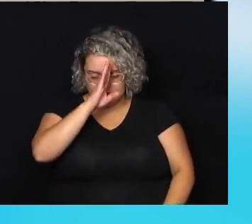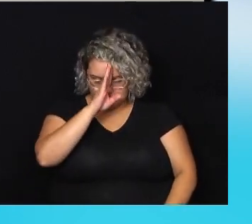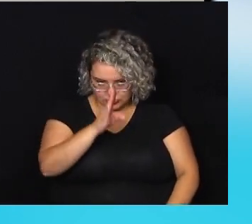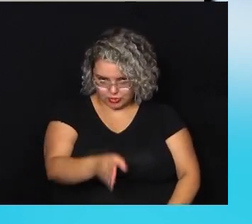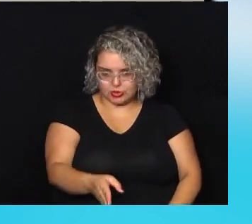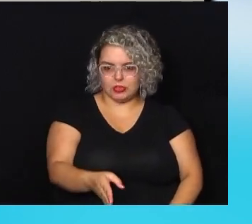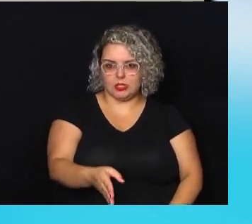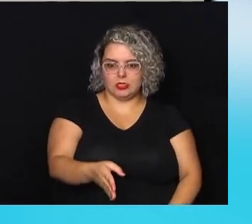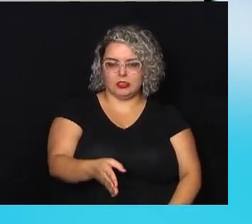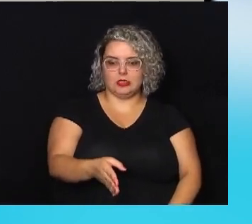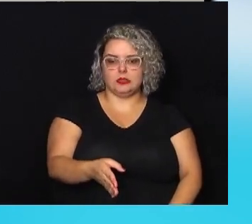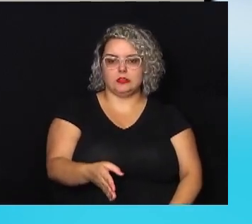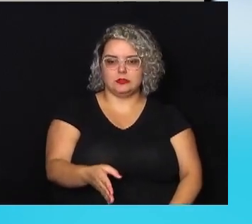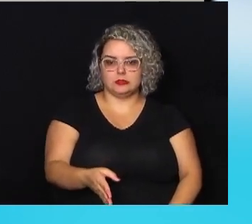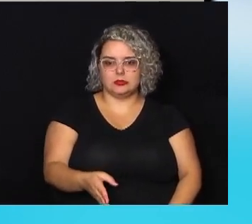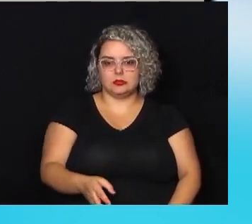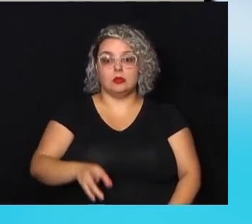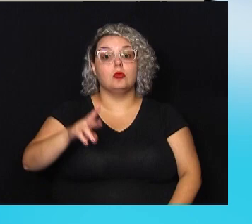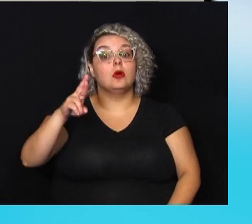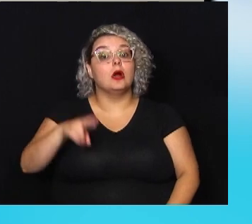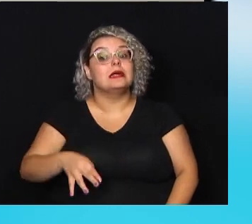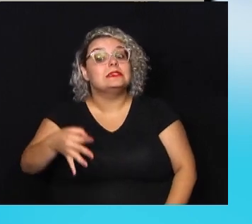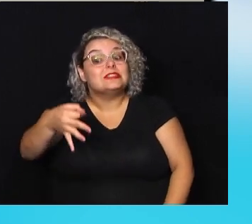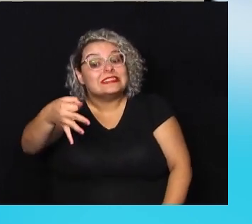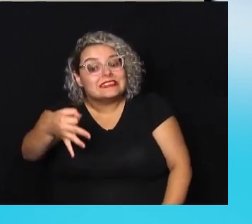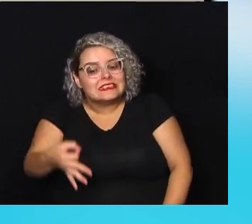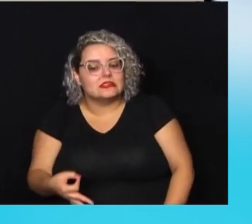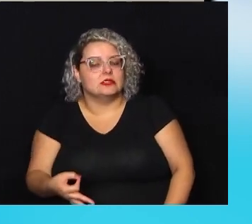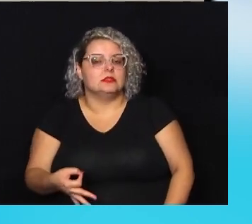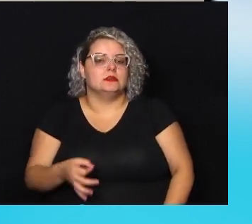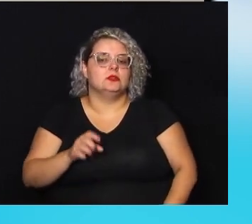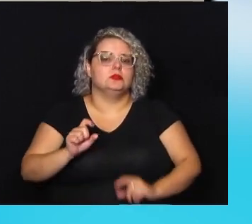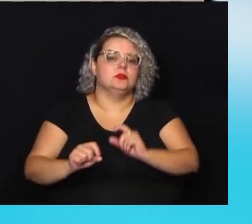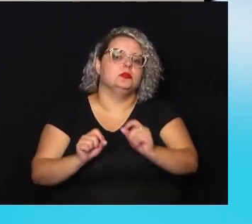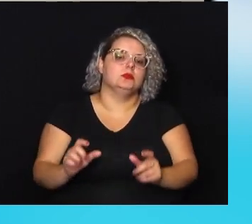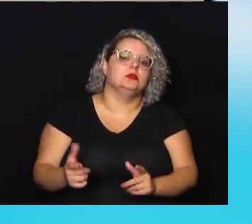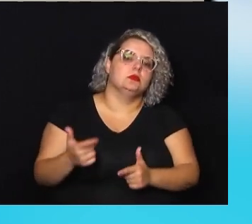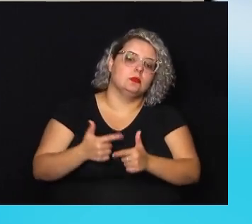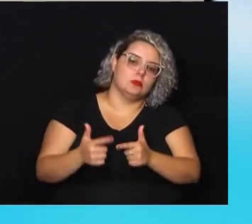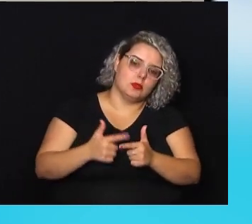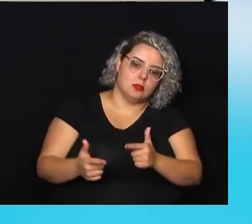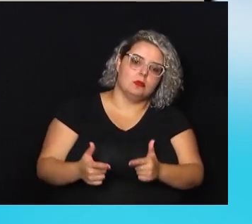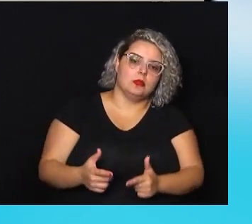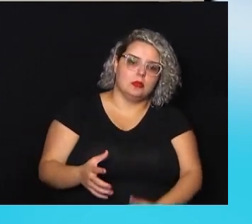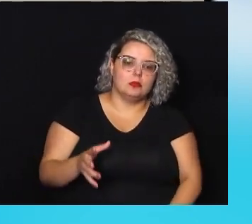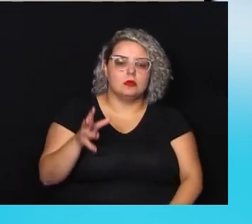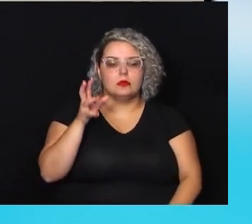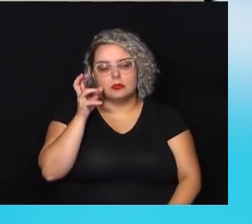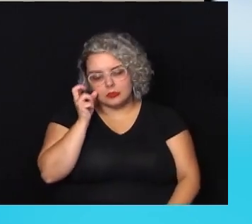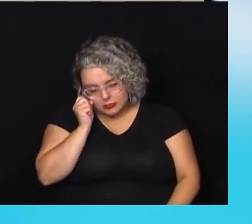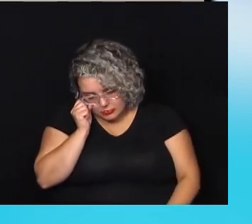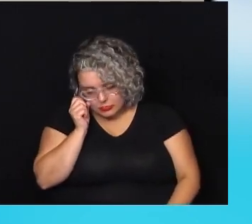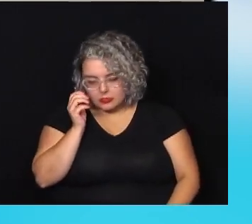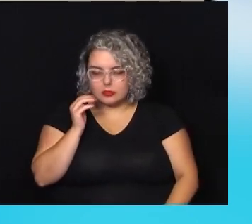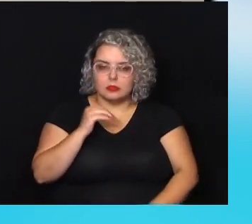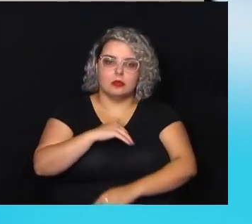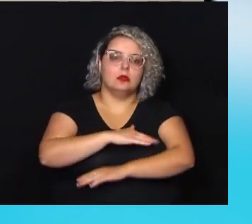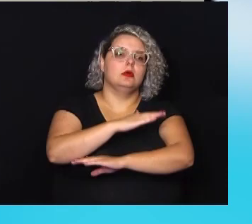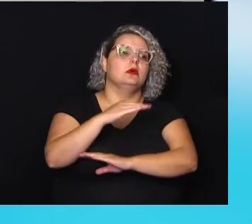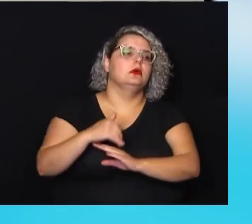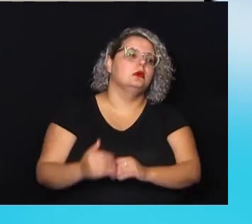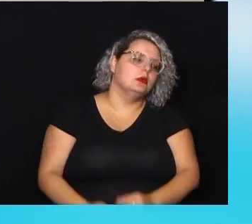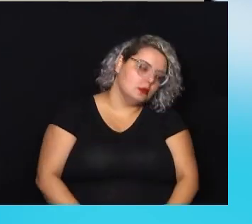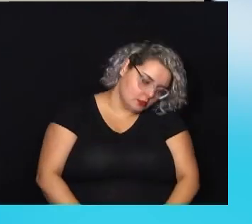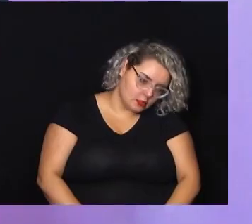forma muito mais assertiva, muito mais direta, com a causa exata daquilo que está me gerando a